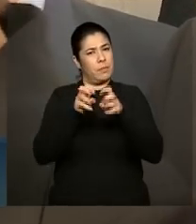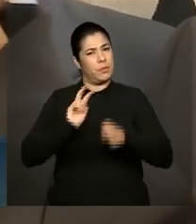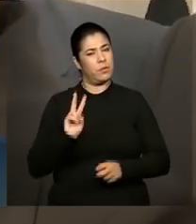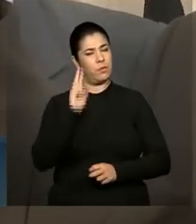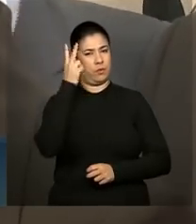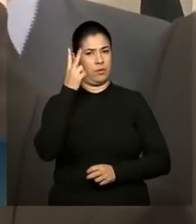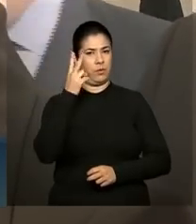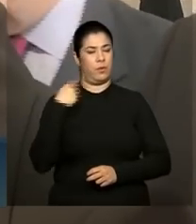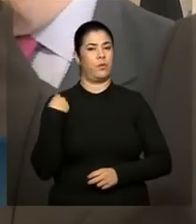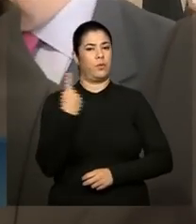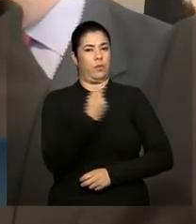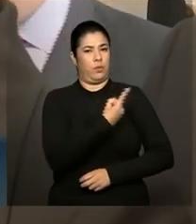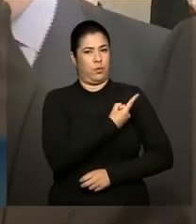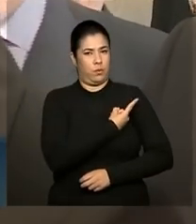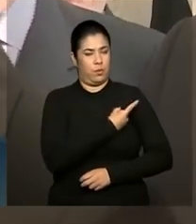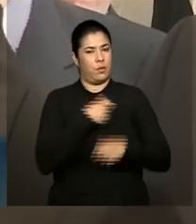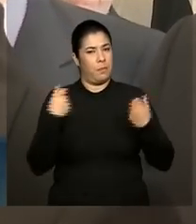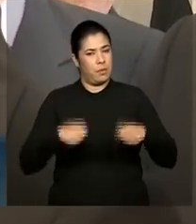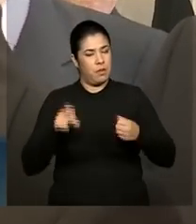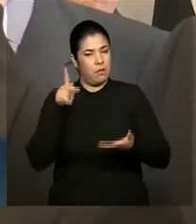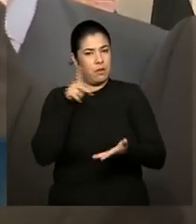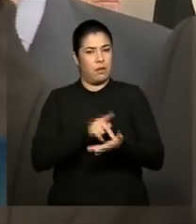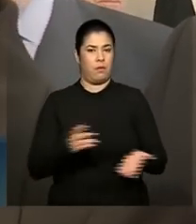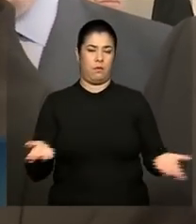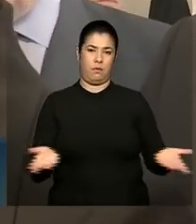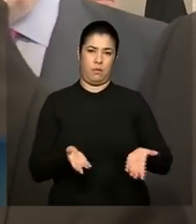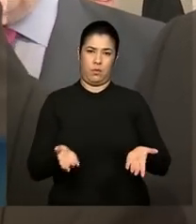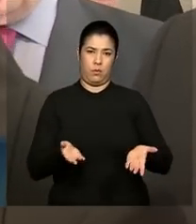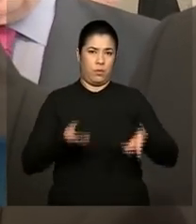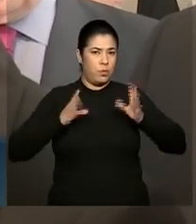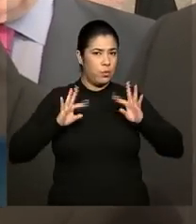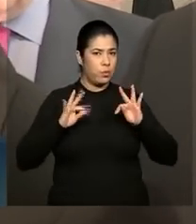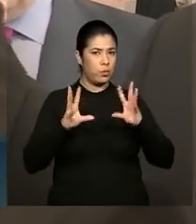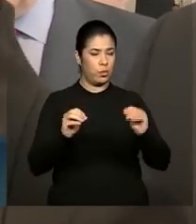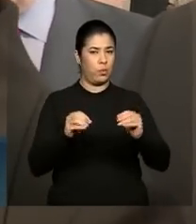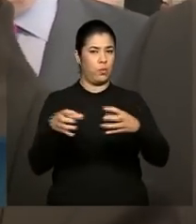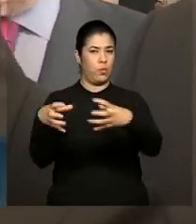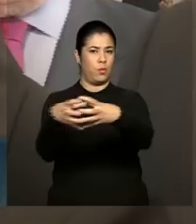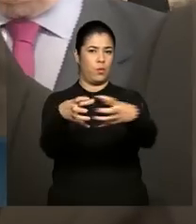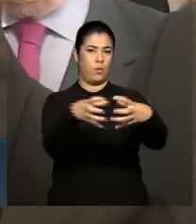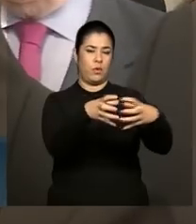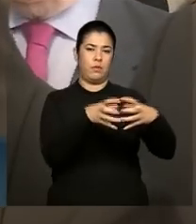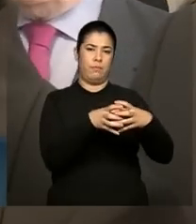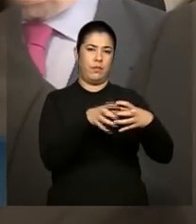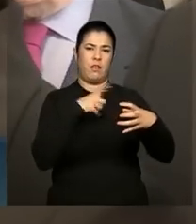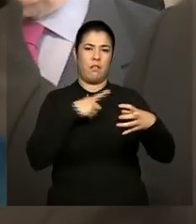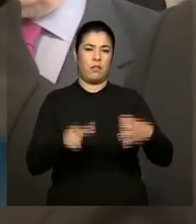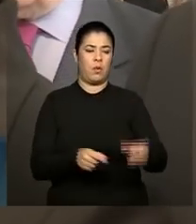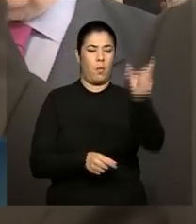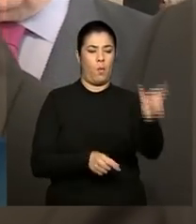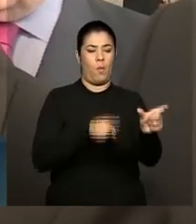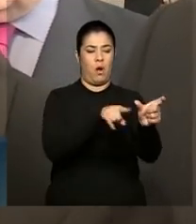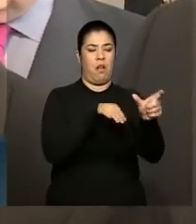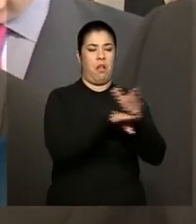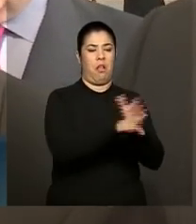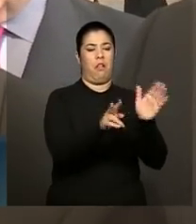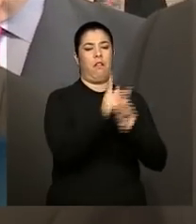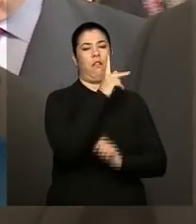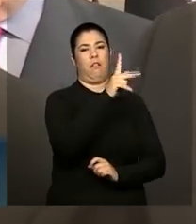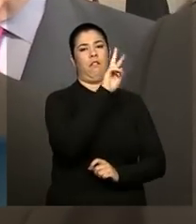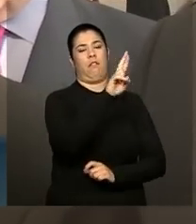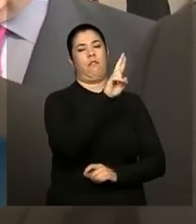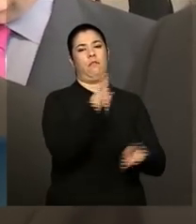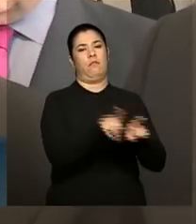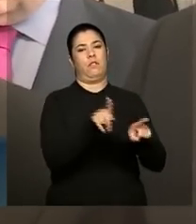valorizar. Nós, atualmente, todos os órgãos, não tem engavetador da República, não